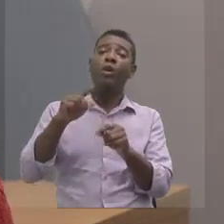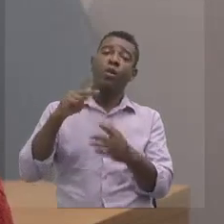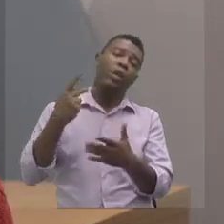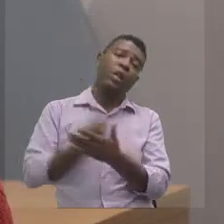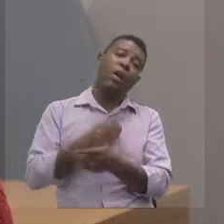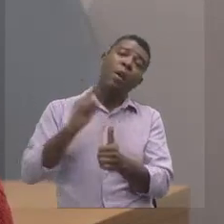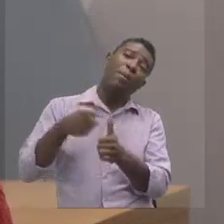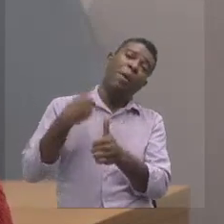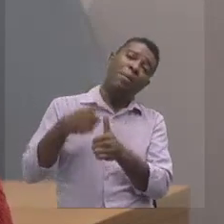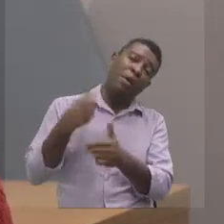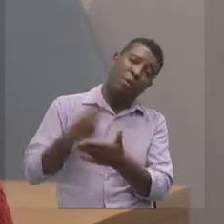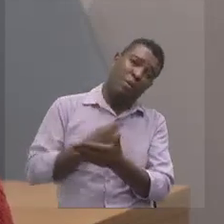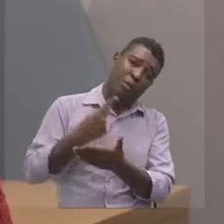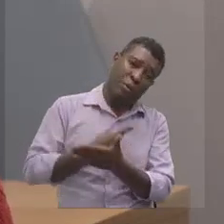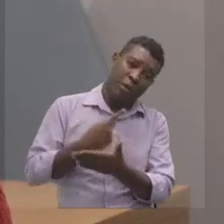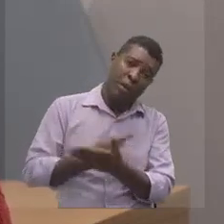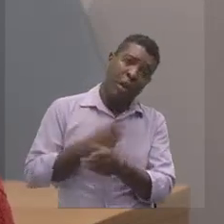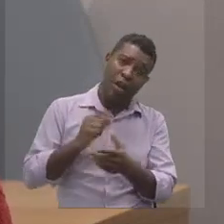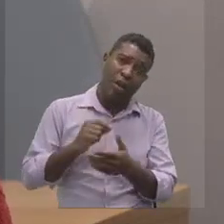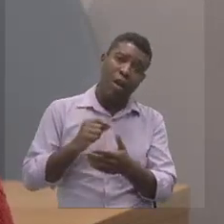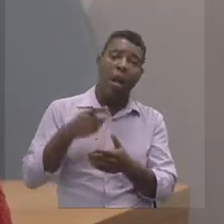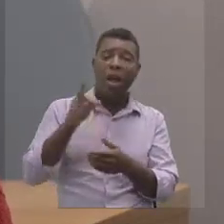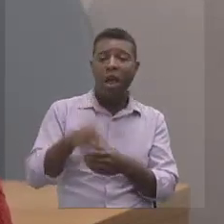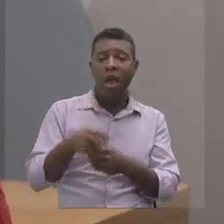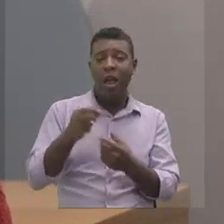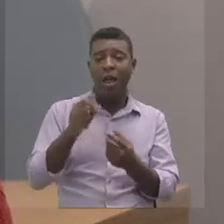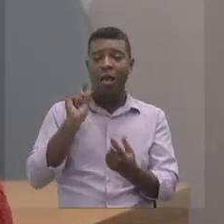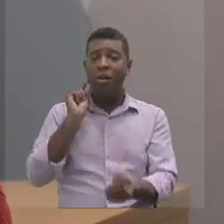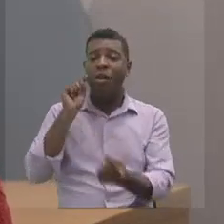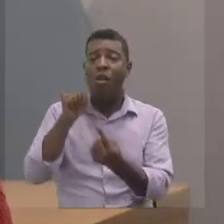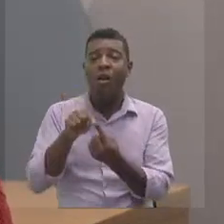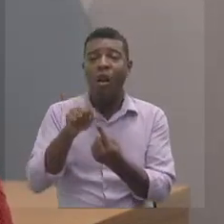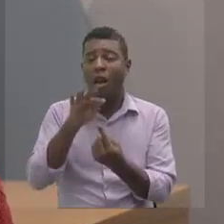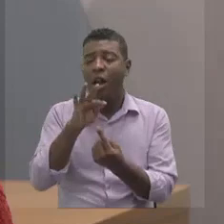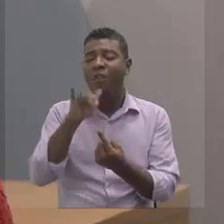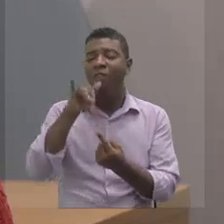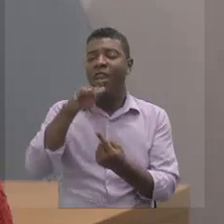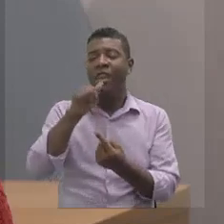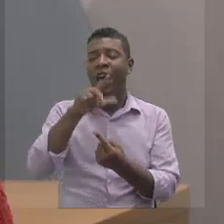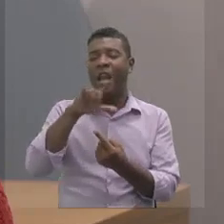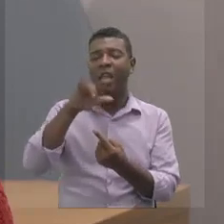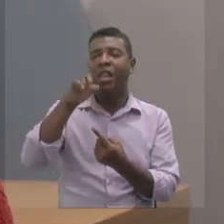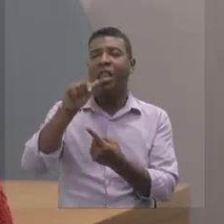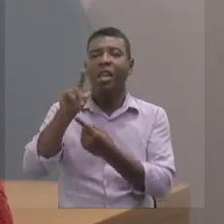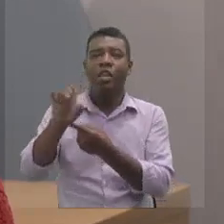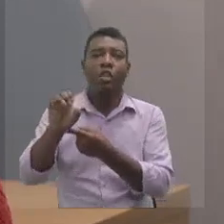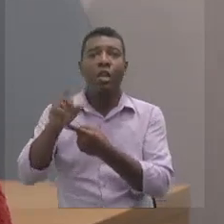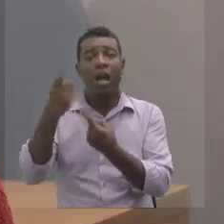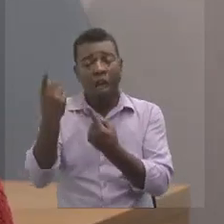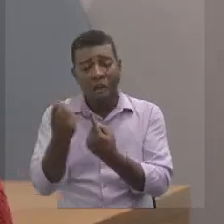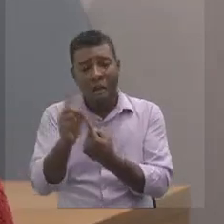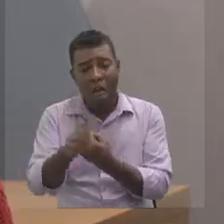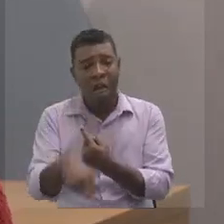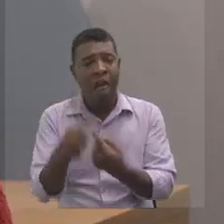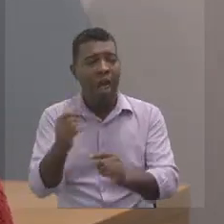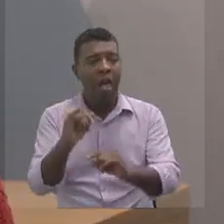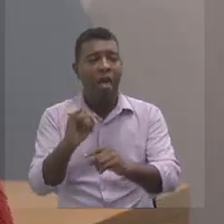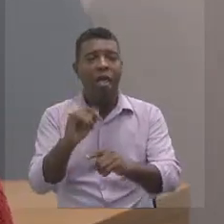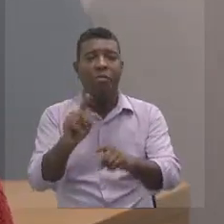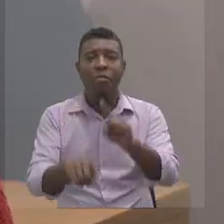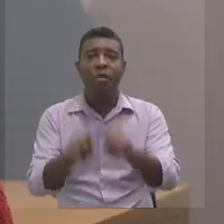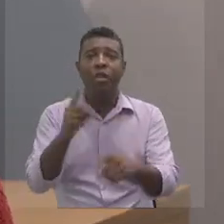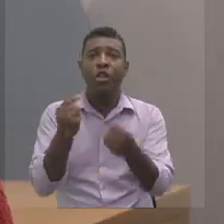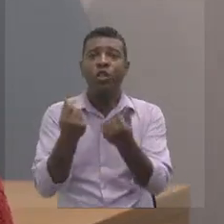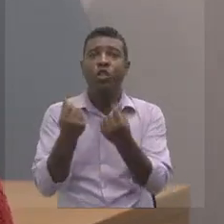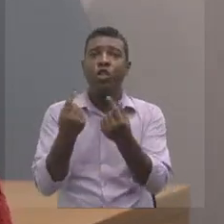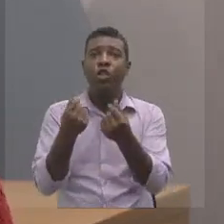pelo governo foi o desvio da finalidade dos recursos da do crime da Vale que foram recebidos pelo